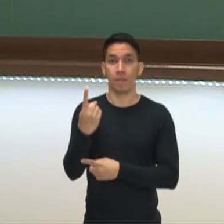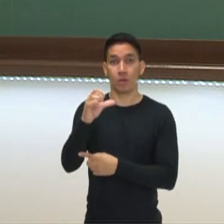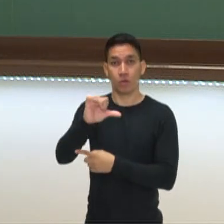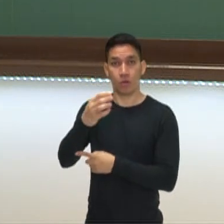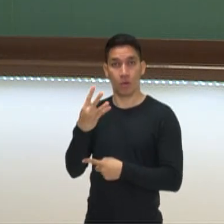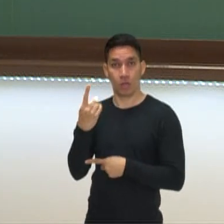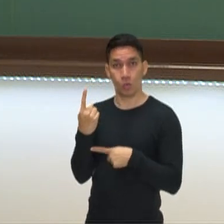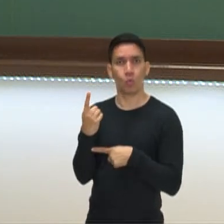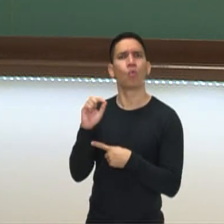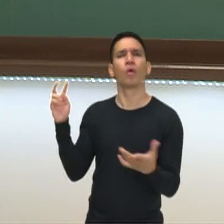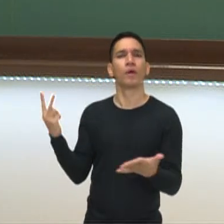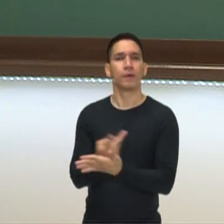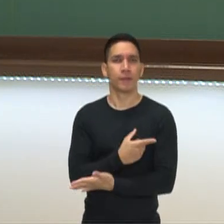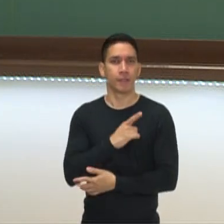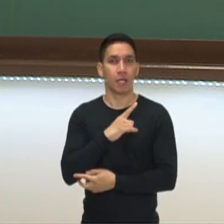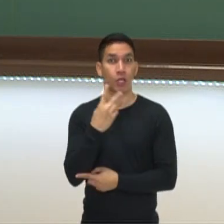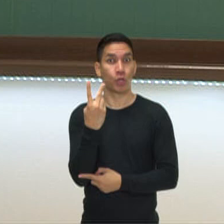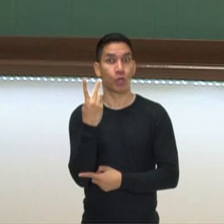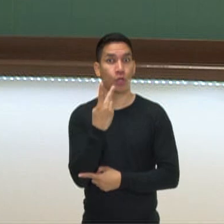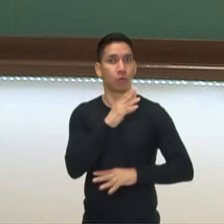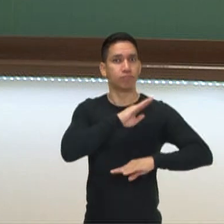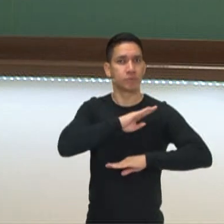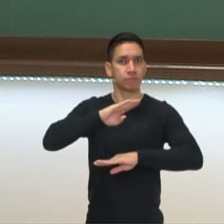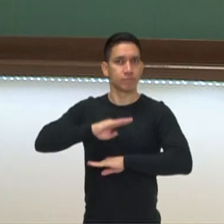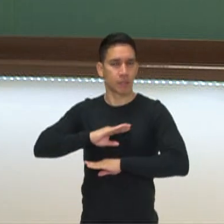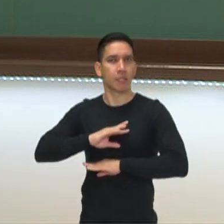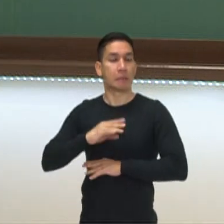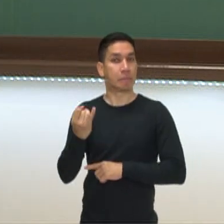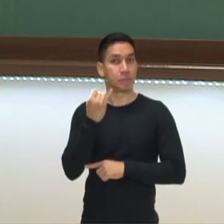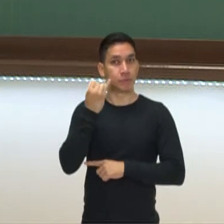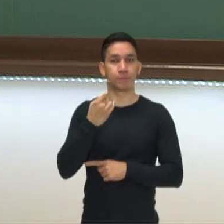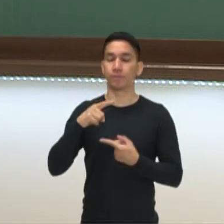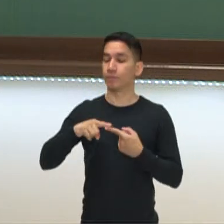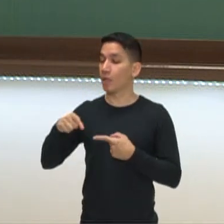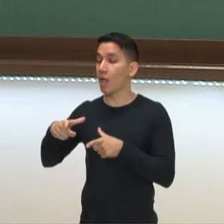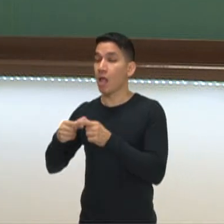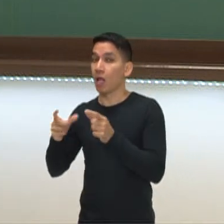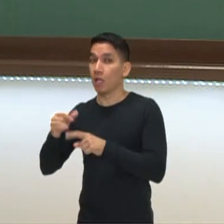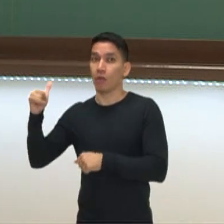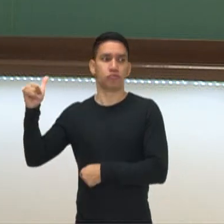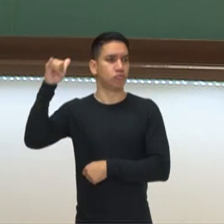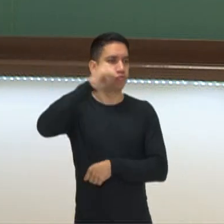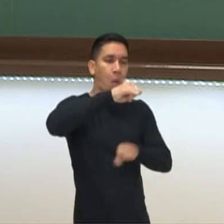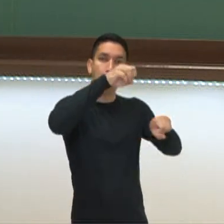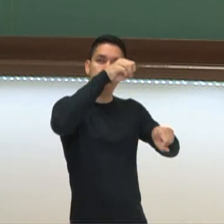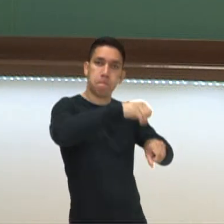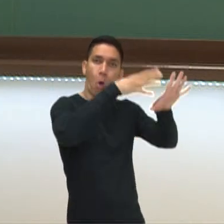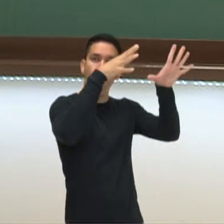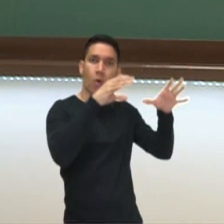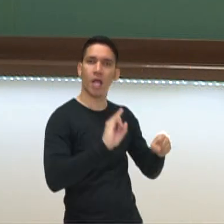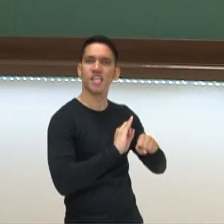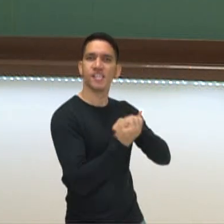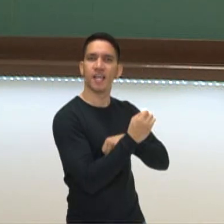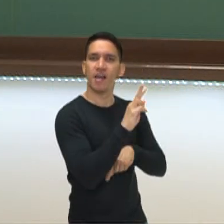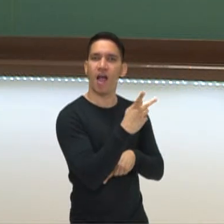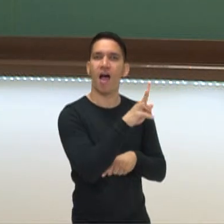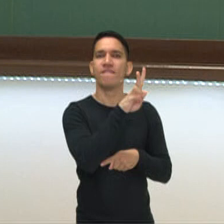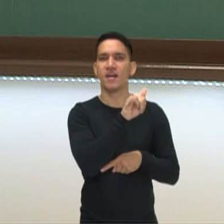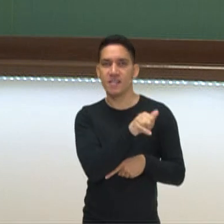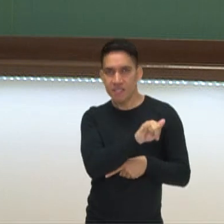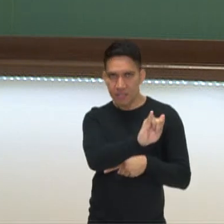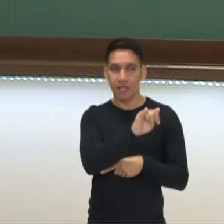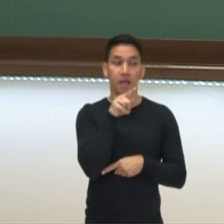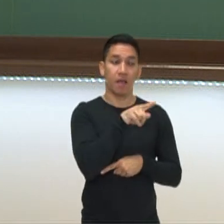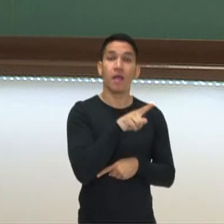1941, acontecem dois fatos muito importantes. O bombardeio japonês aos Estados Unidos, a ilha do Havaí, e o